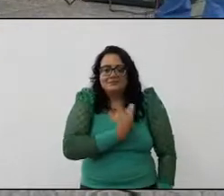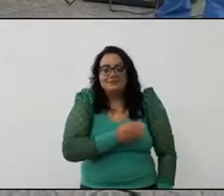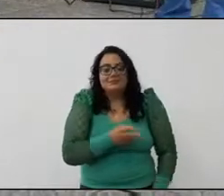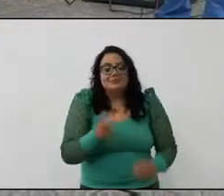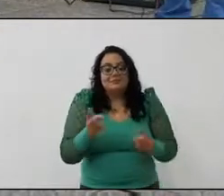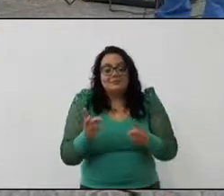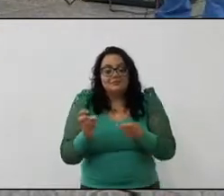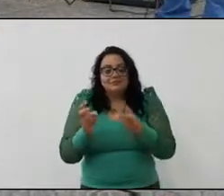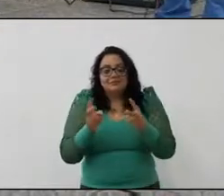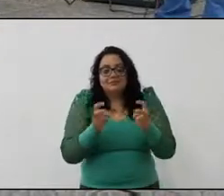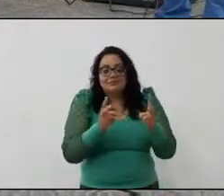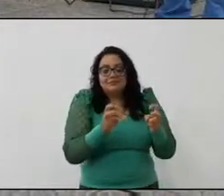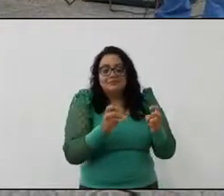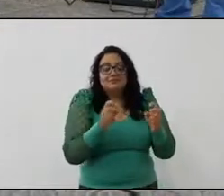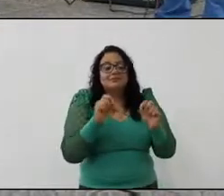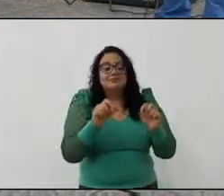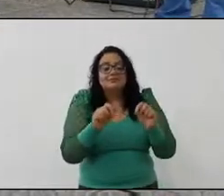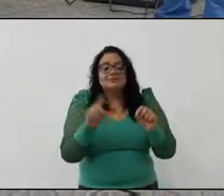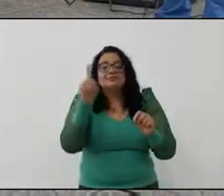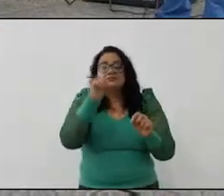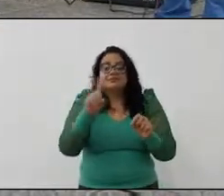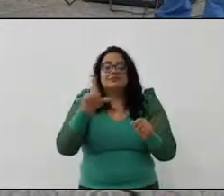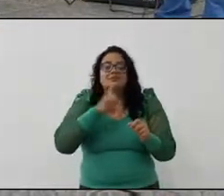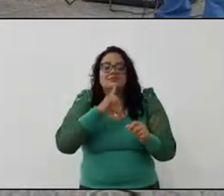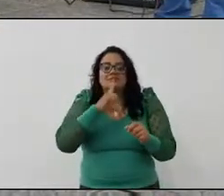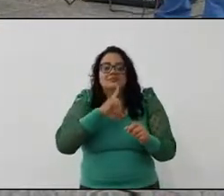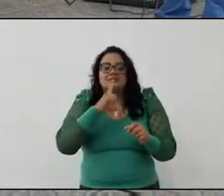em tudo, né, o Senhor tem um propósito em nossas